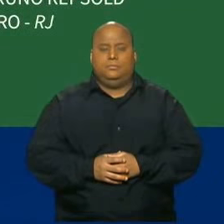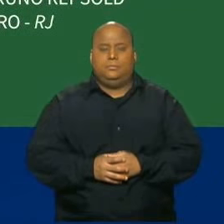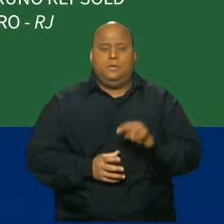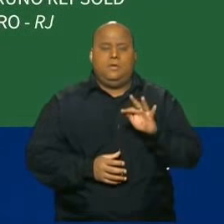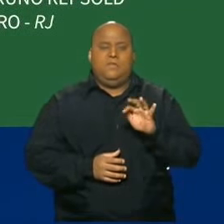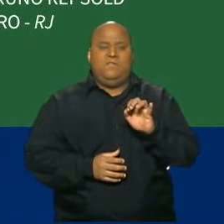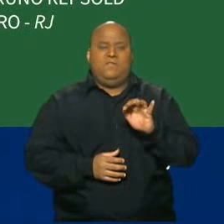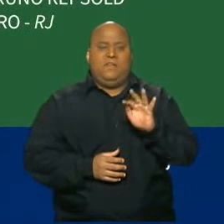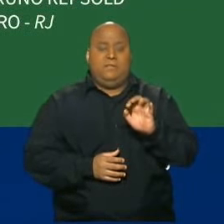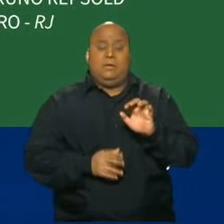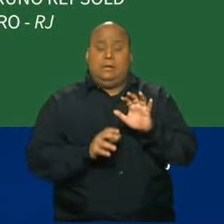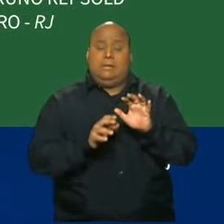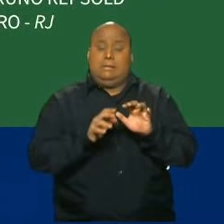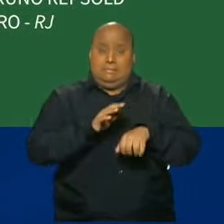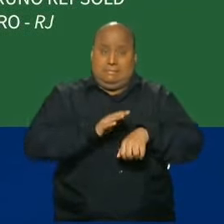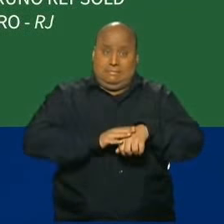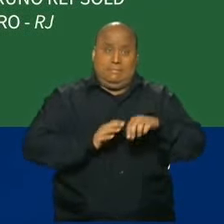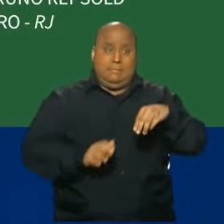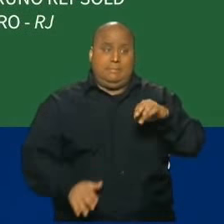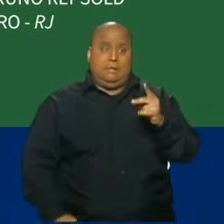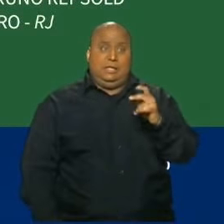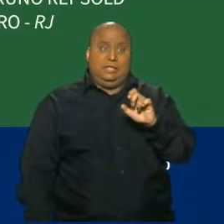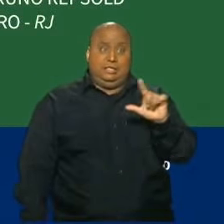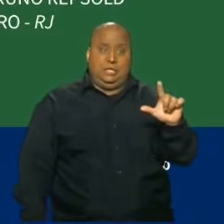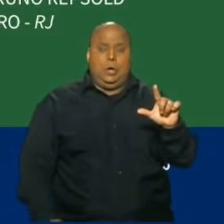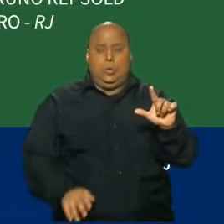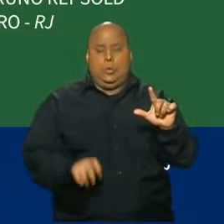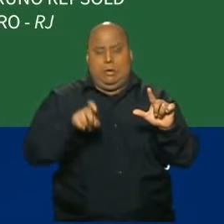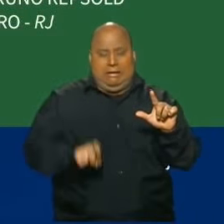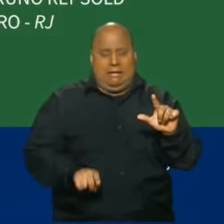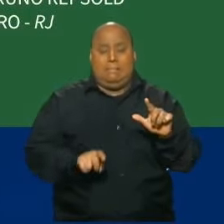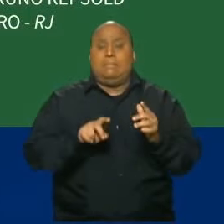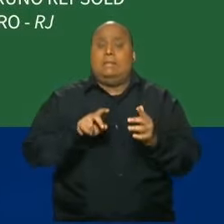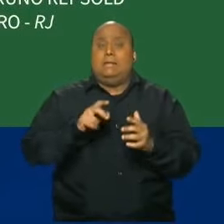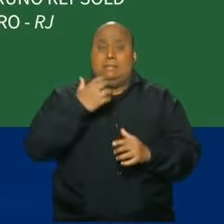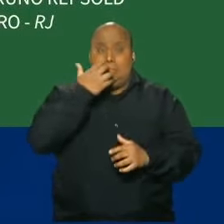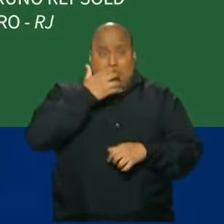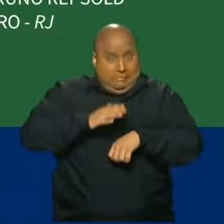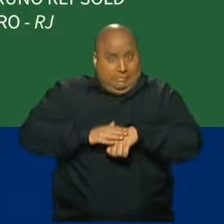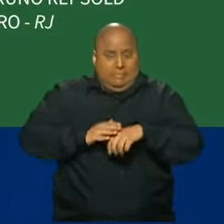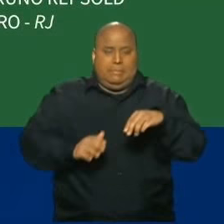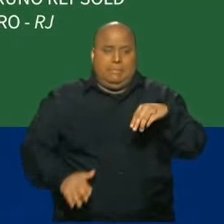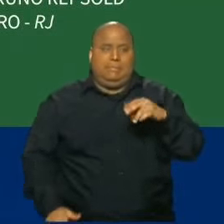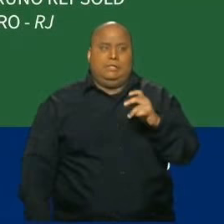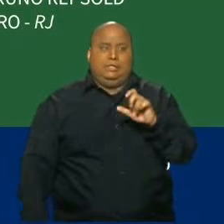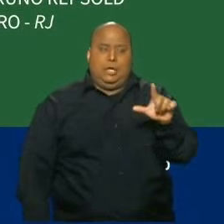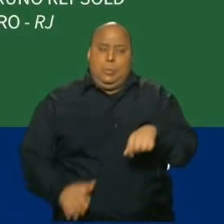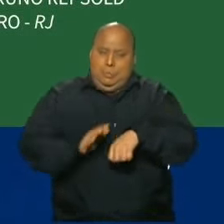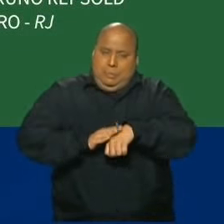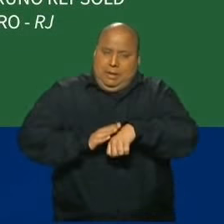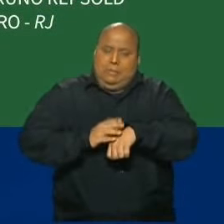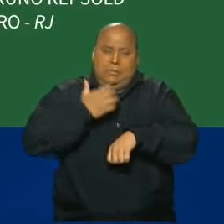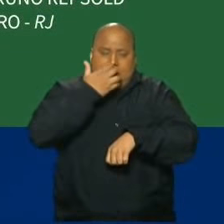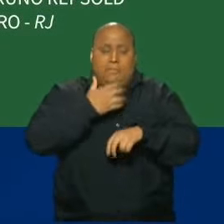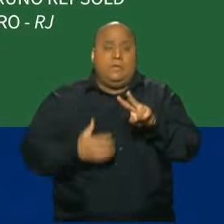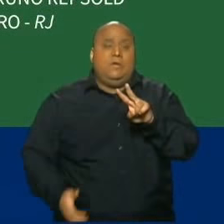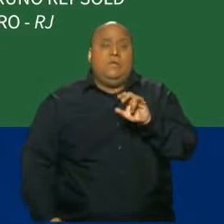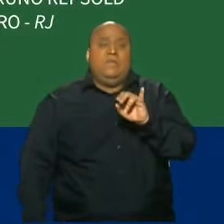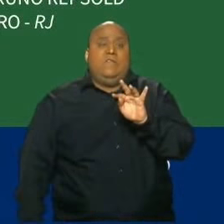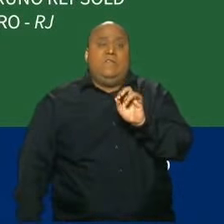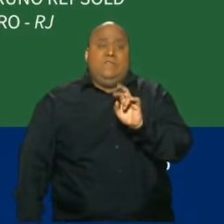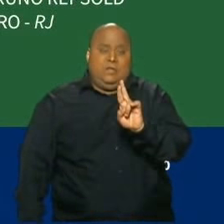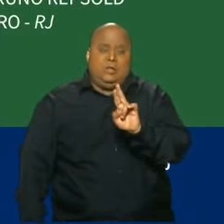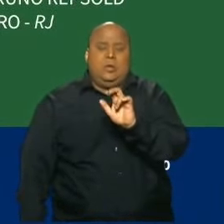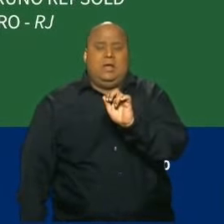Faith, autoria Michel Nirenberg, interpretação Michel Nirenberg, Vitor